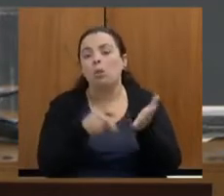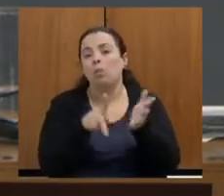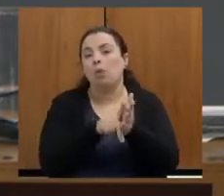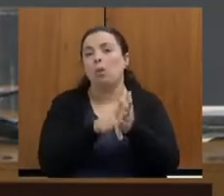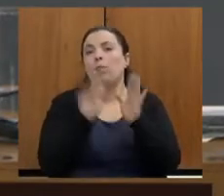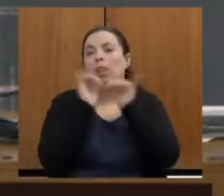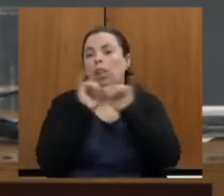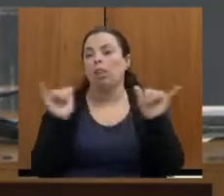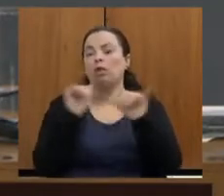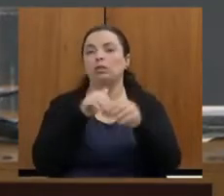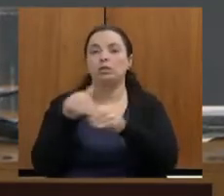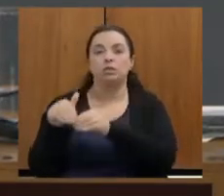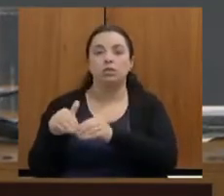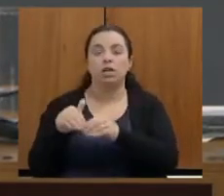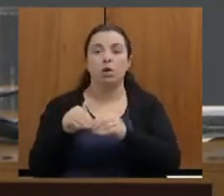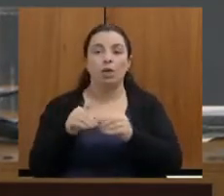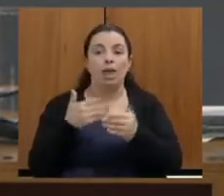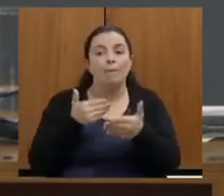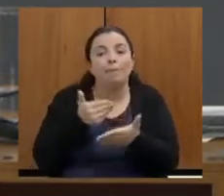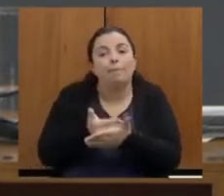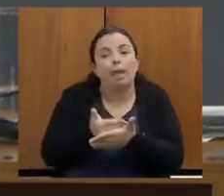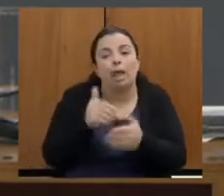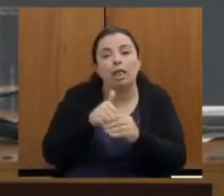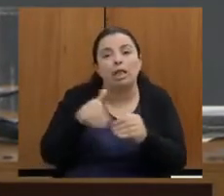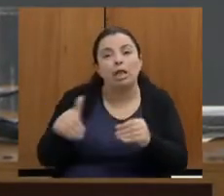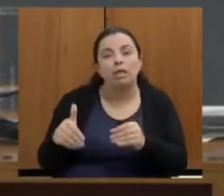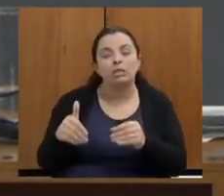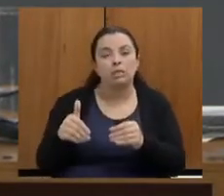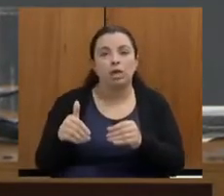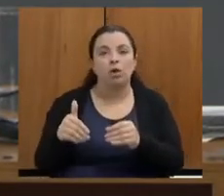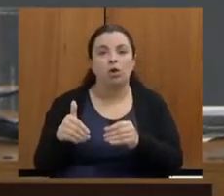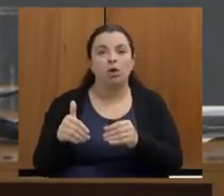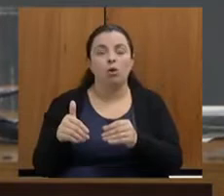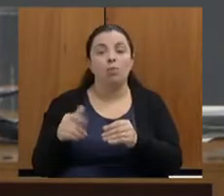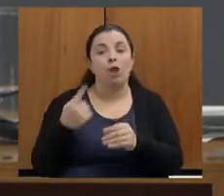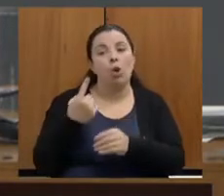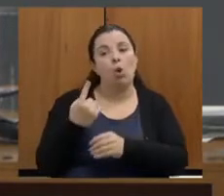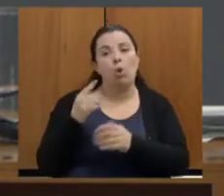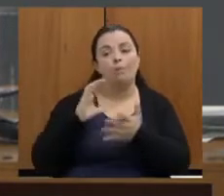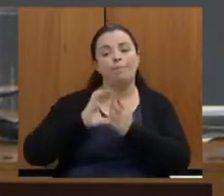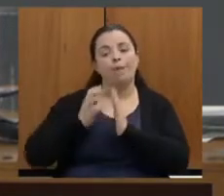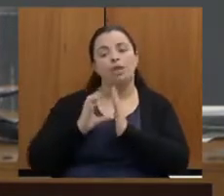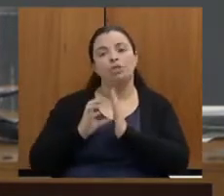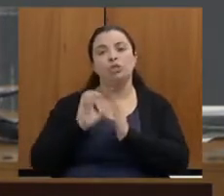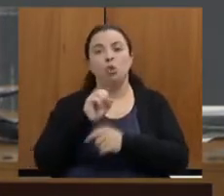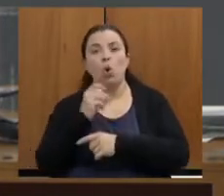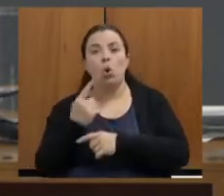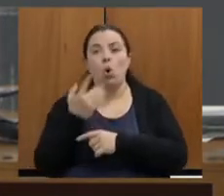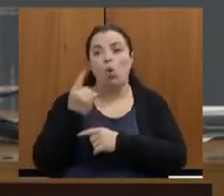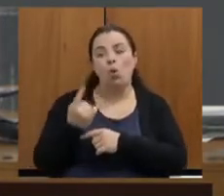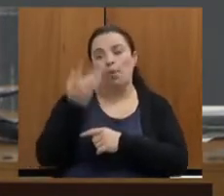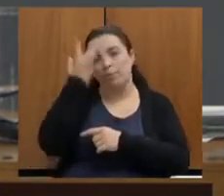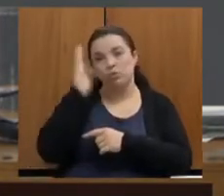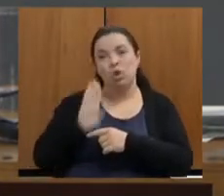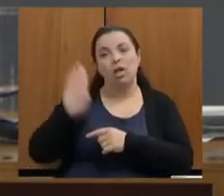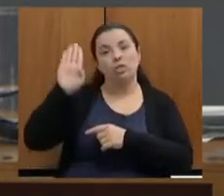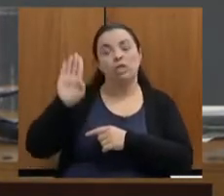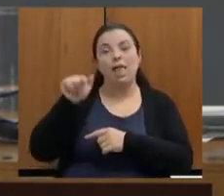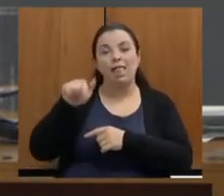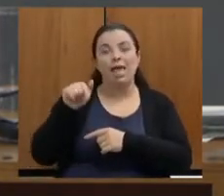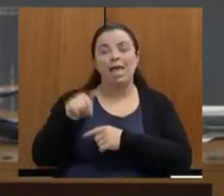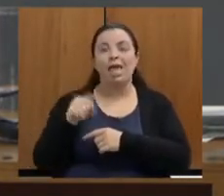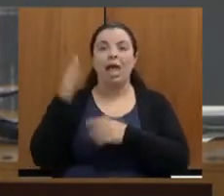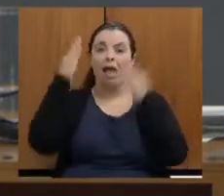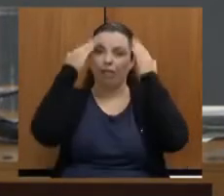para tentar ter na véspera da eleição a um ou outro partido político o candidato privilegiado por um